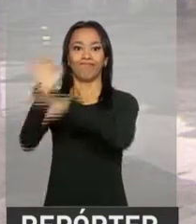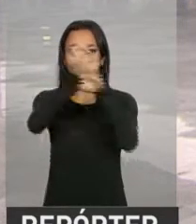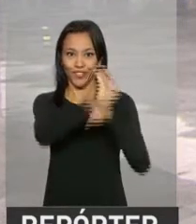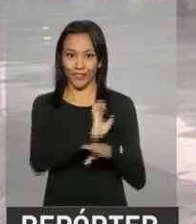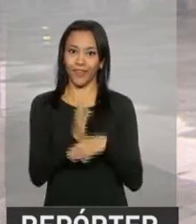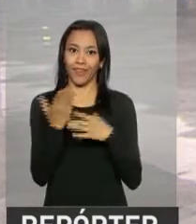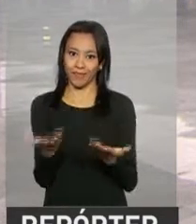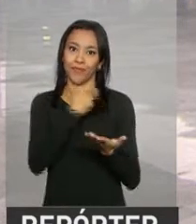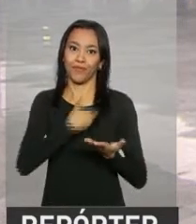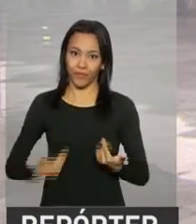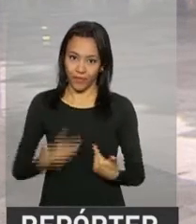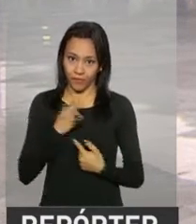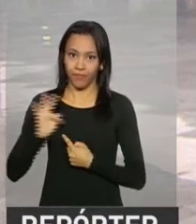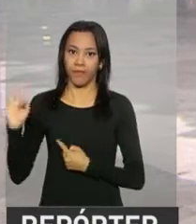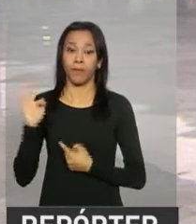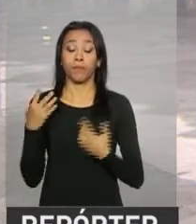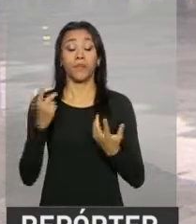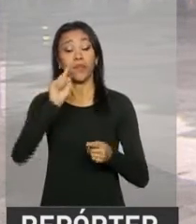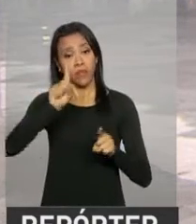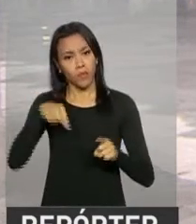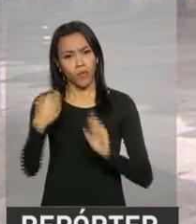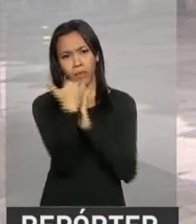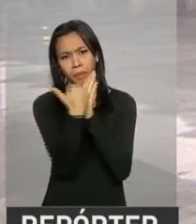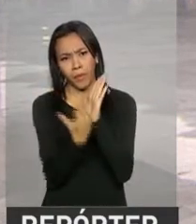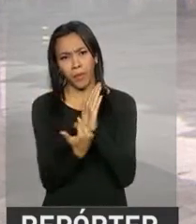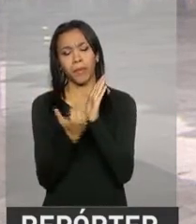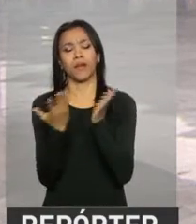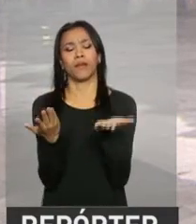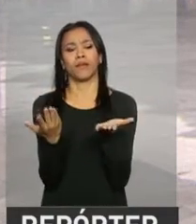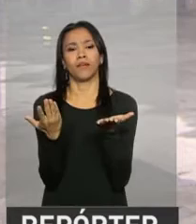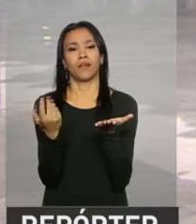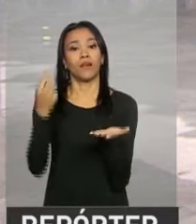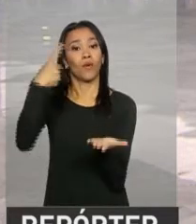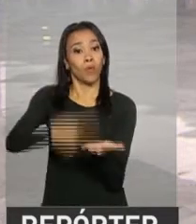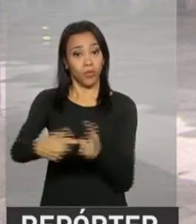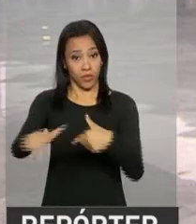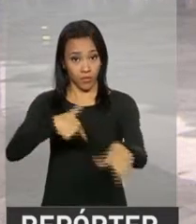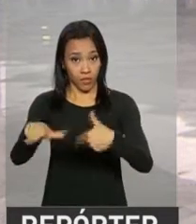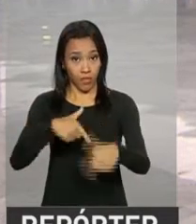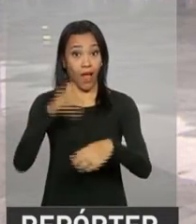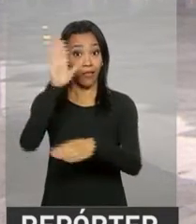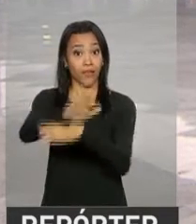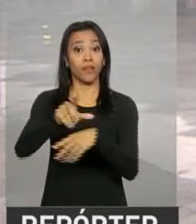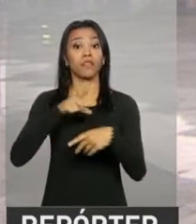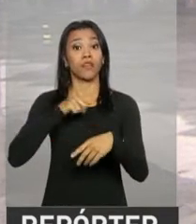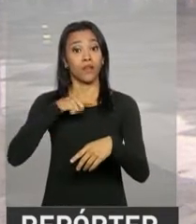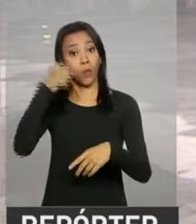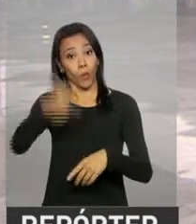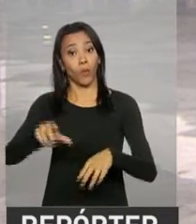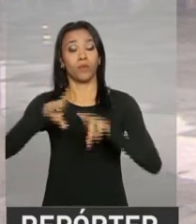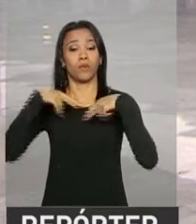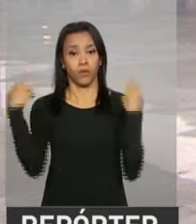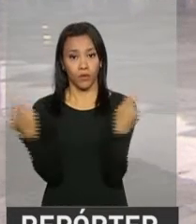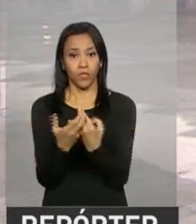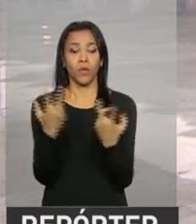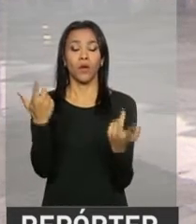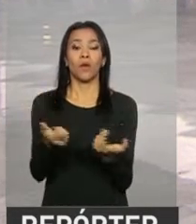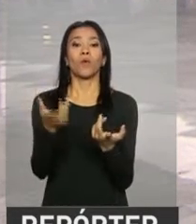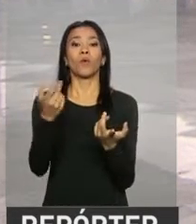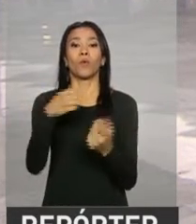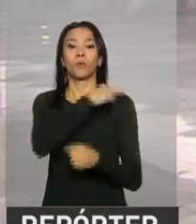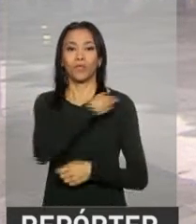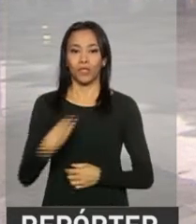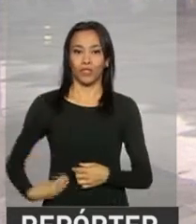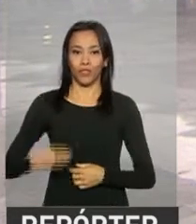União. Ainda na agenda do presidente em exercício, para concluir, Michel Temer se reúne na parte da tarde com o ministro interino do Planejamento, Diogo